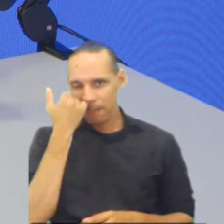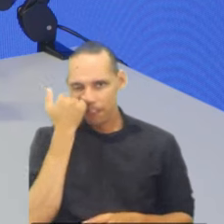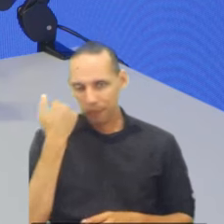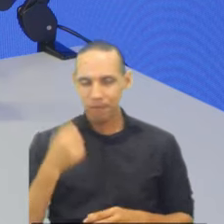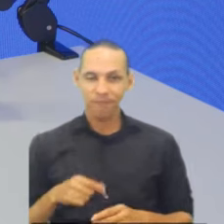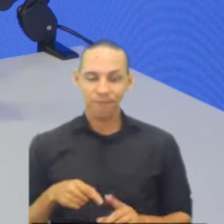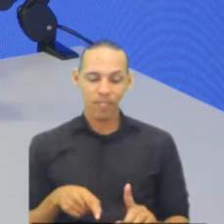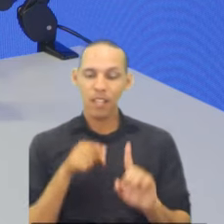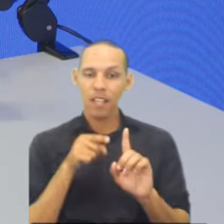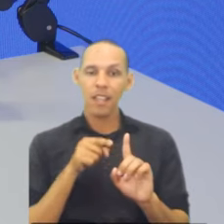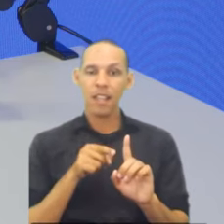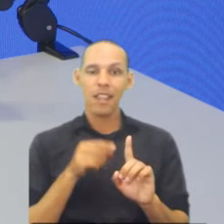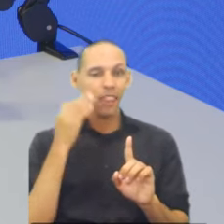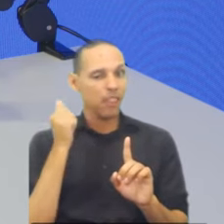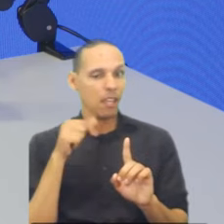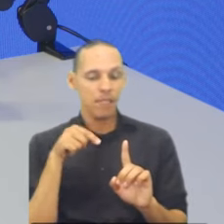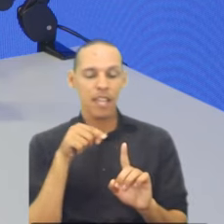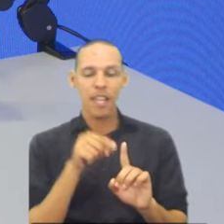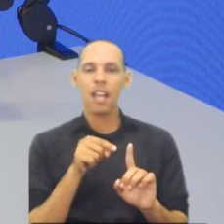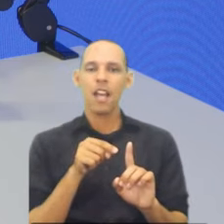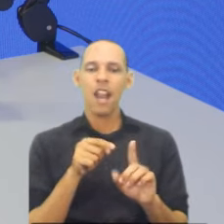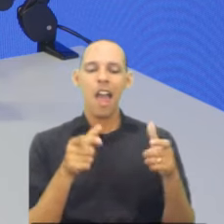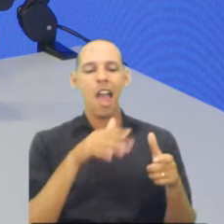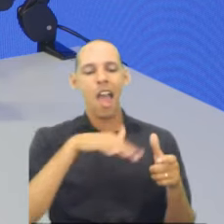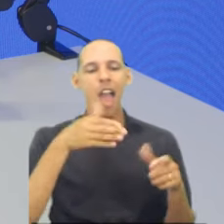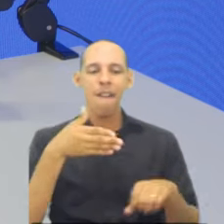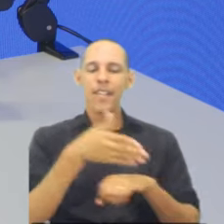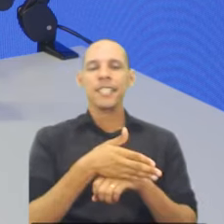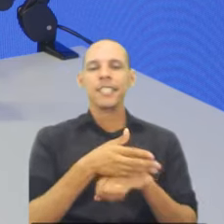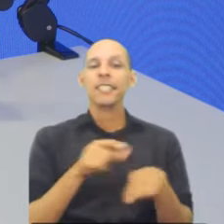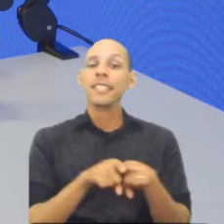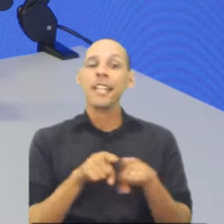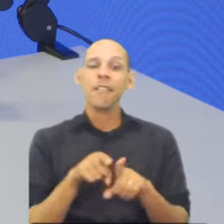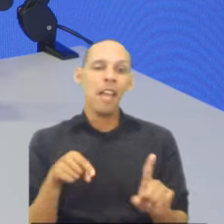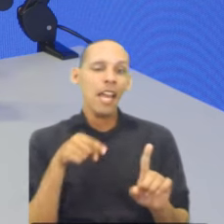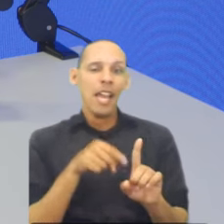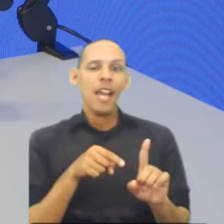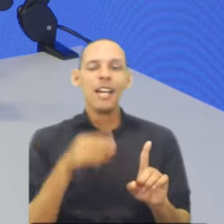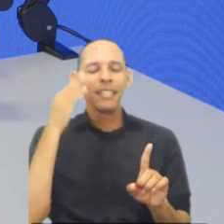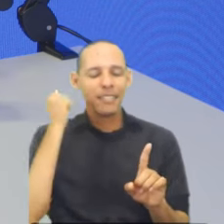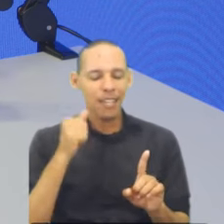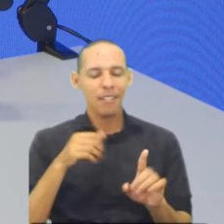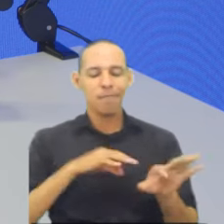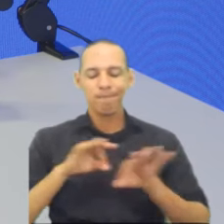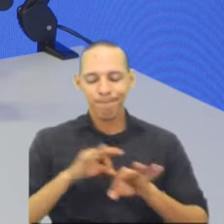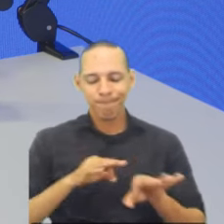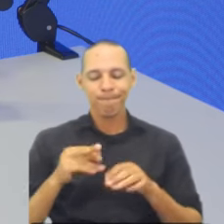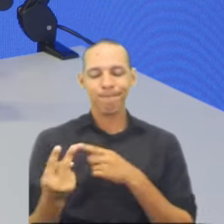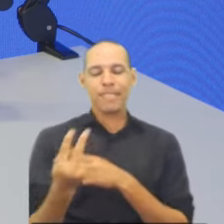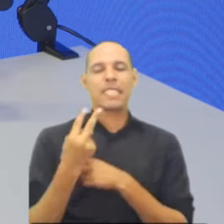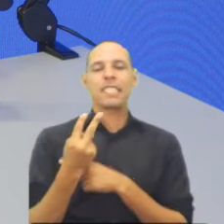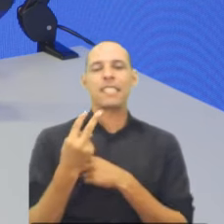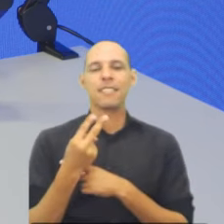com deficiência ela entra tendo que saber o que ela tem que saber para área dela e ainda tendo que saber letrar e se e se blindar